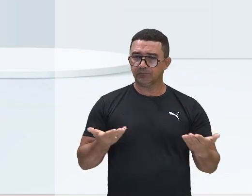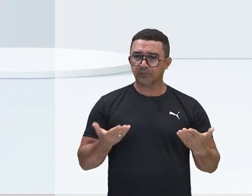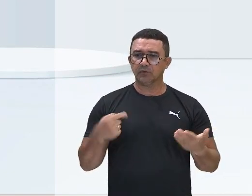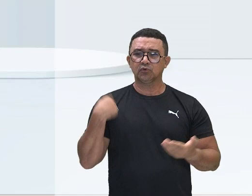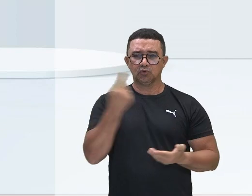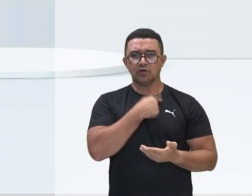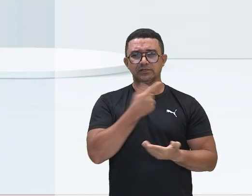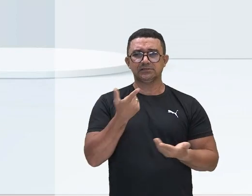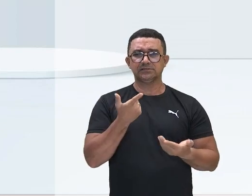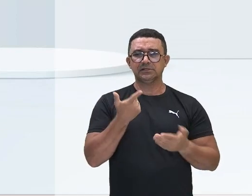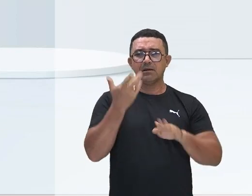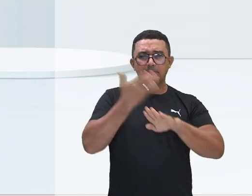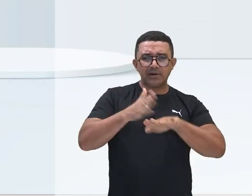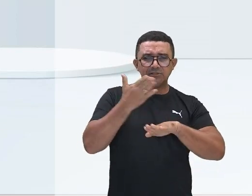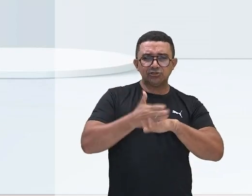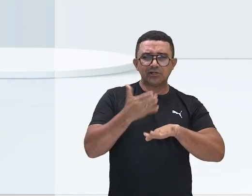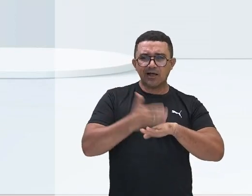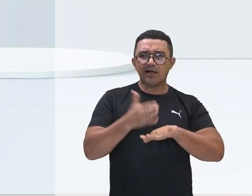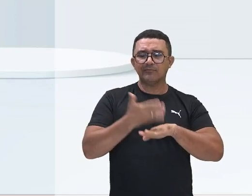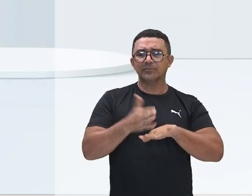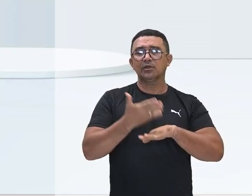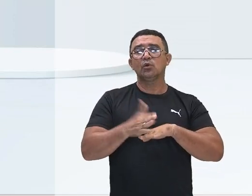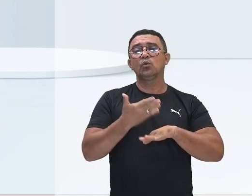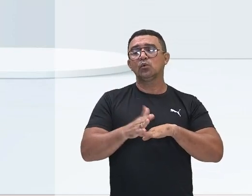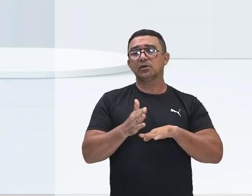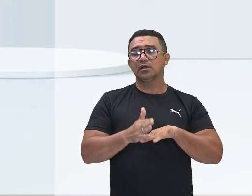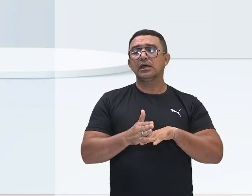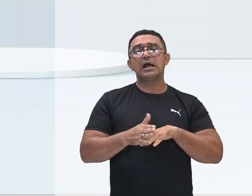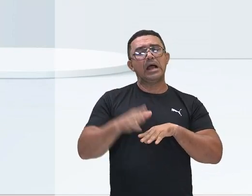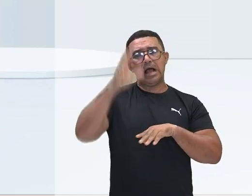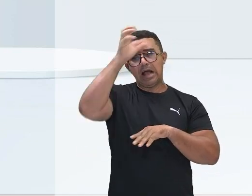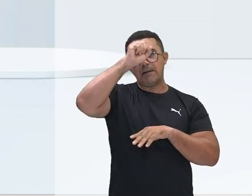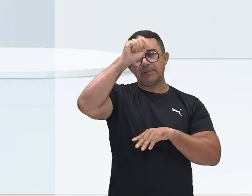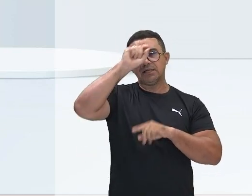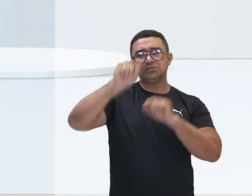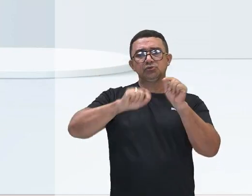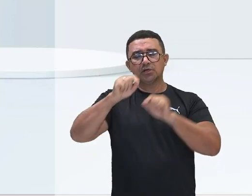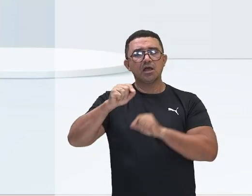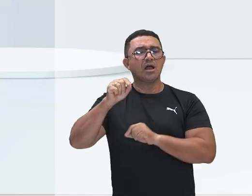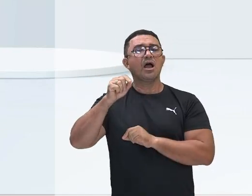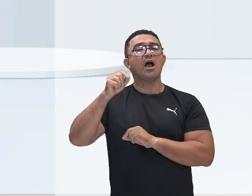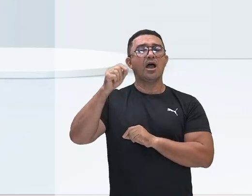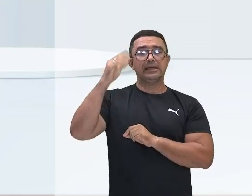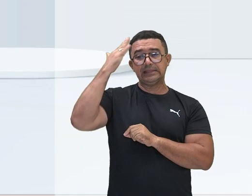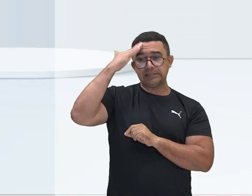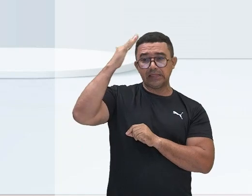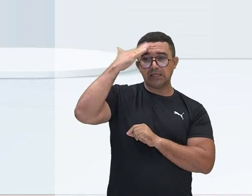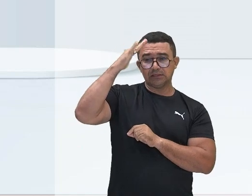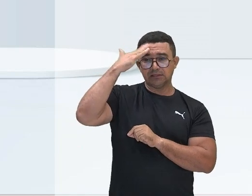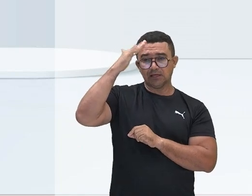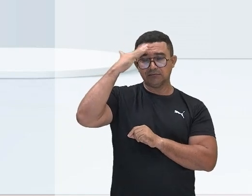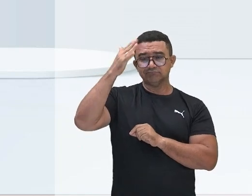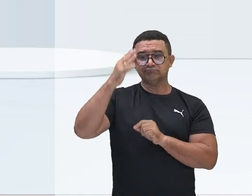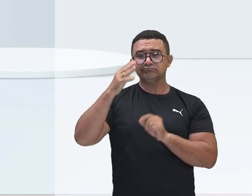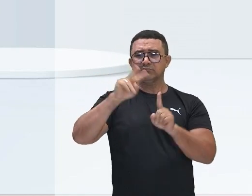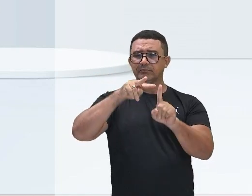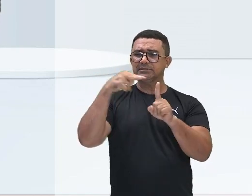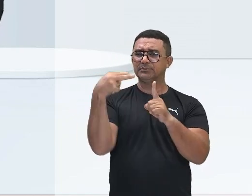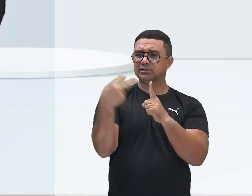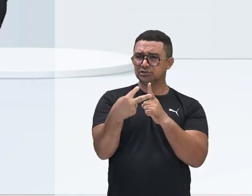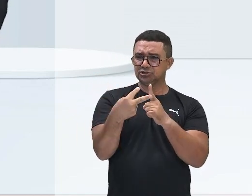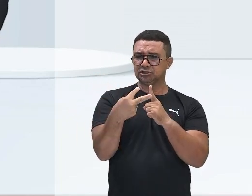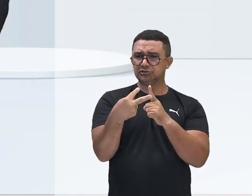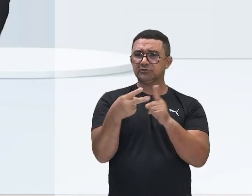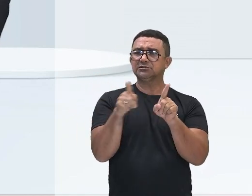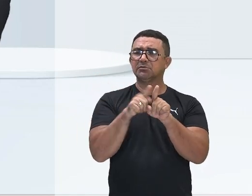a mediação, aprendemos a ouvir atentamente, a considerar diferentes perspectivas e